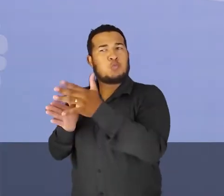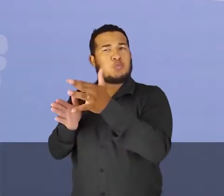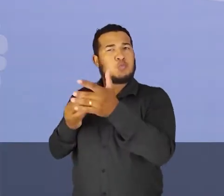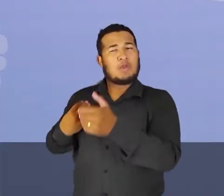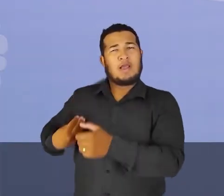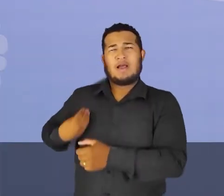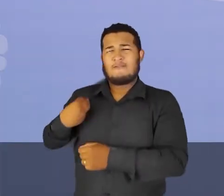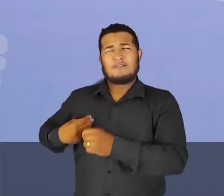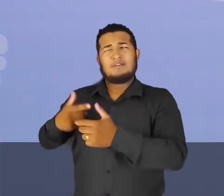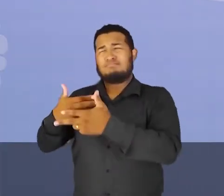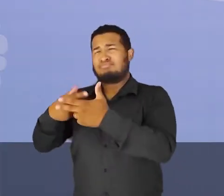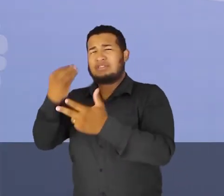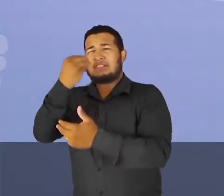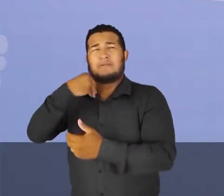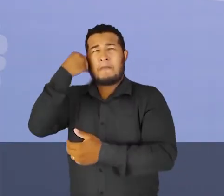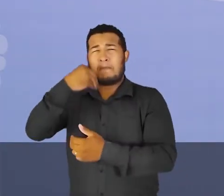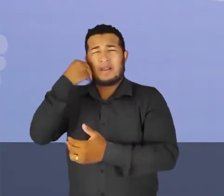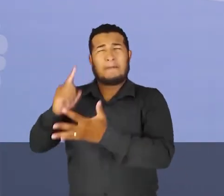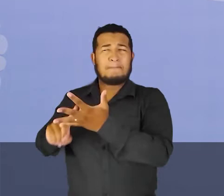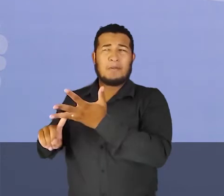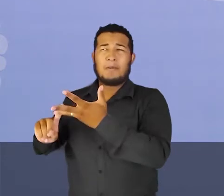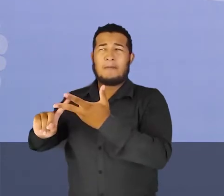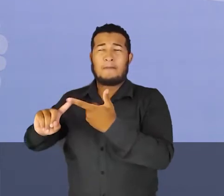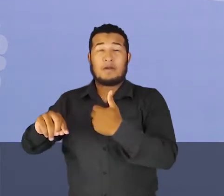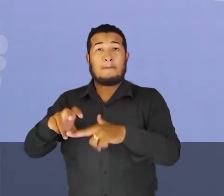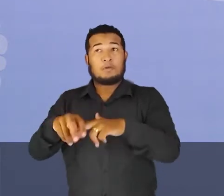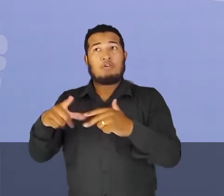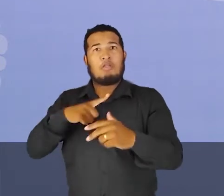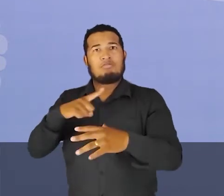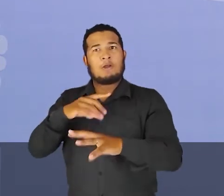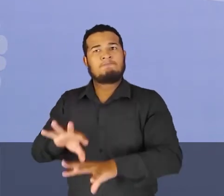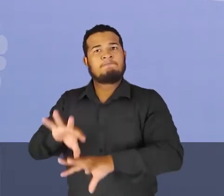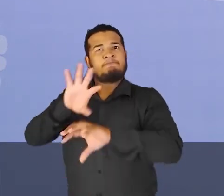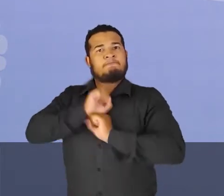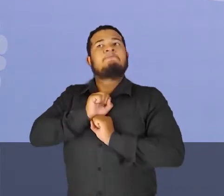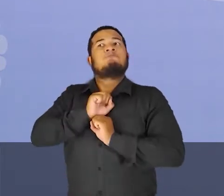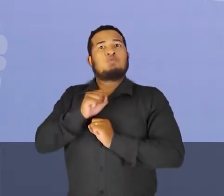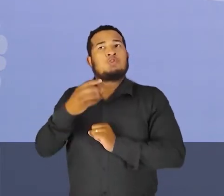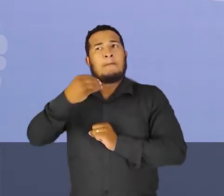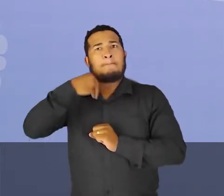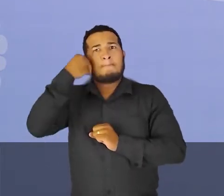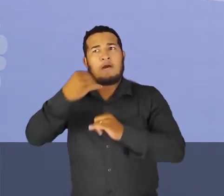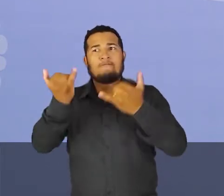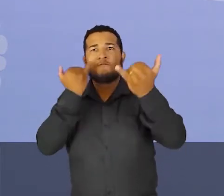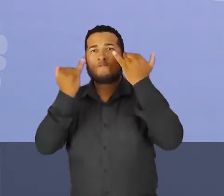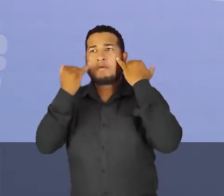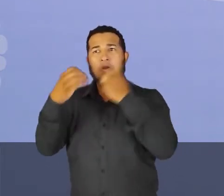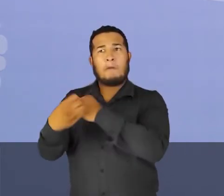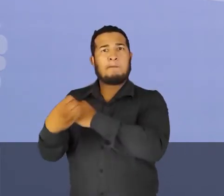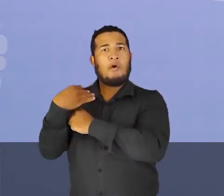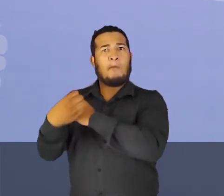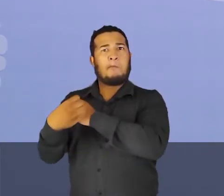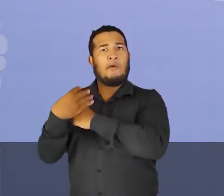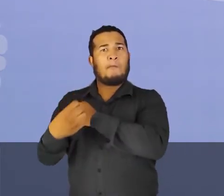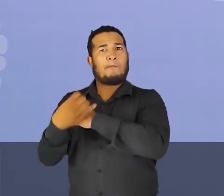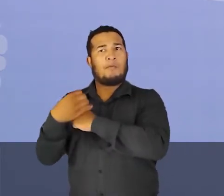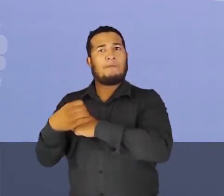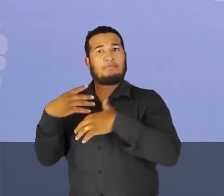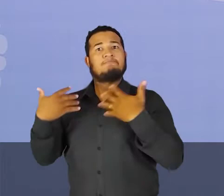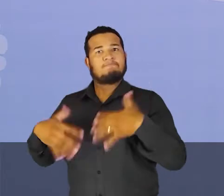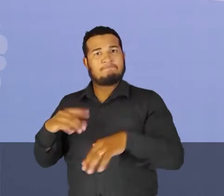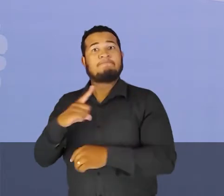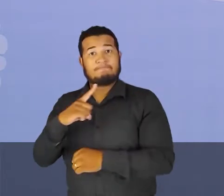sua vida muitas experiências, então carregam consigo uma quantidade de informações a partir